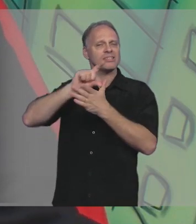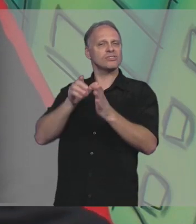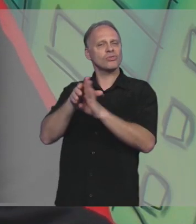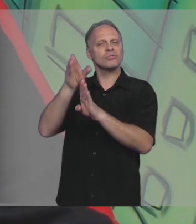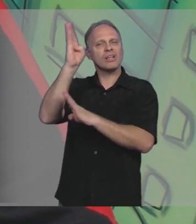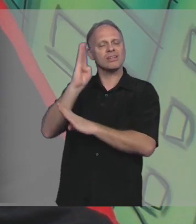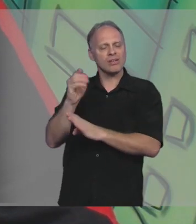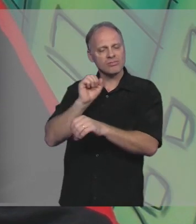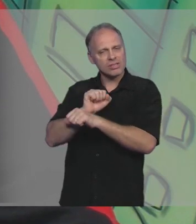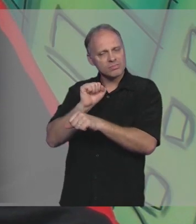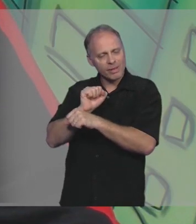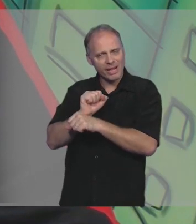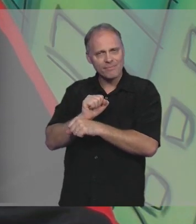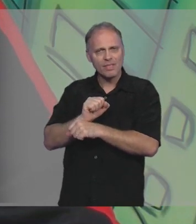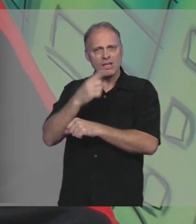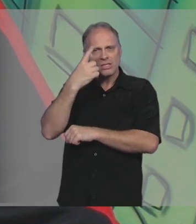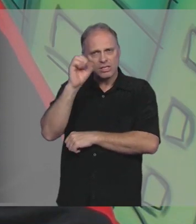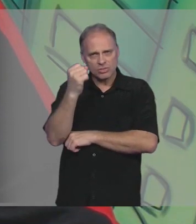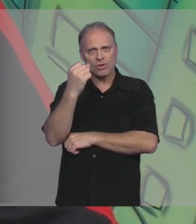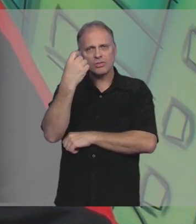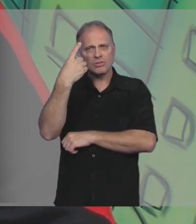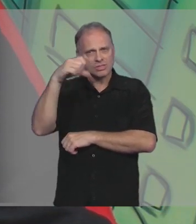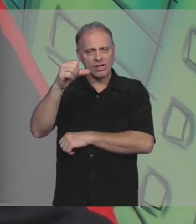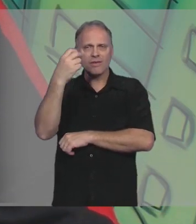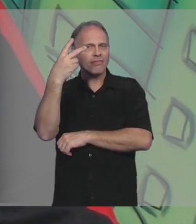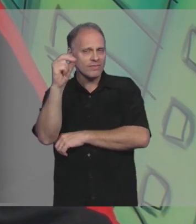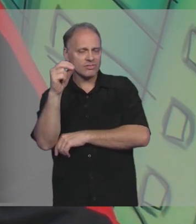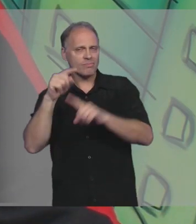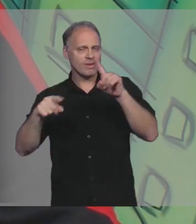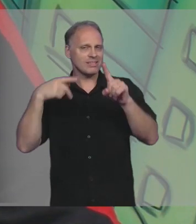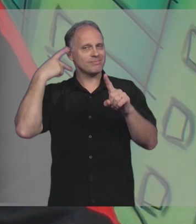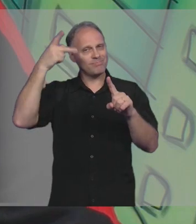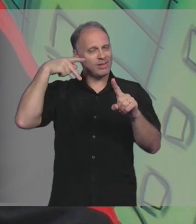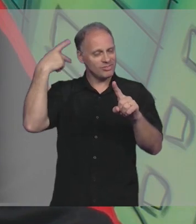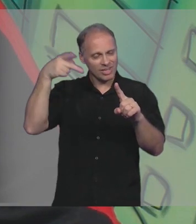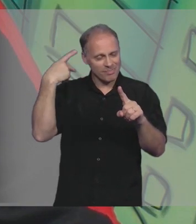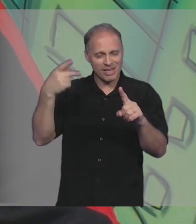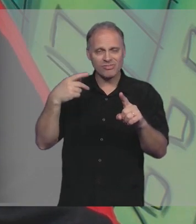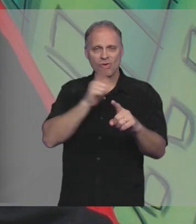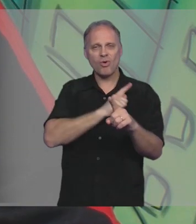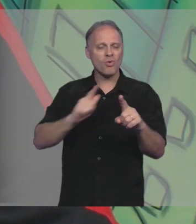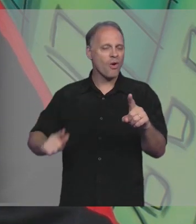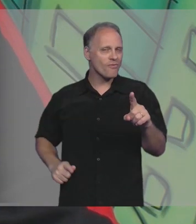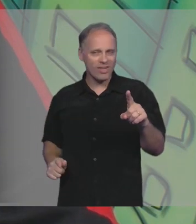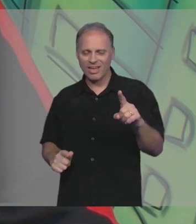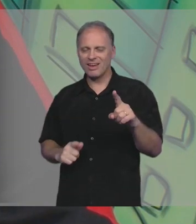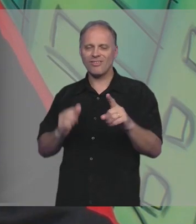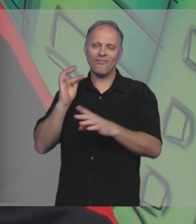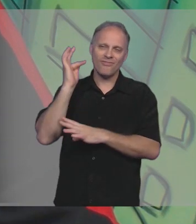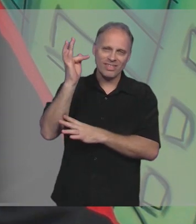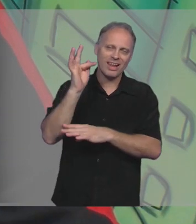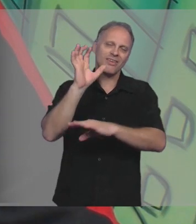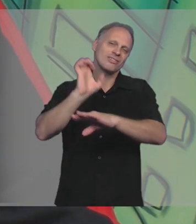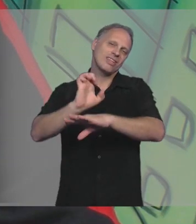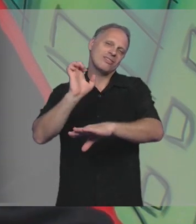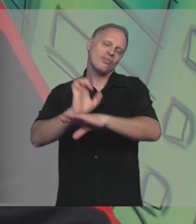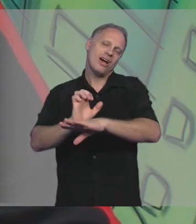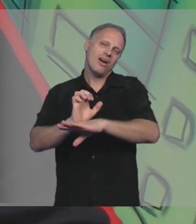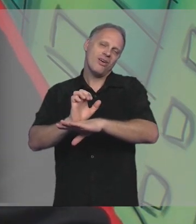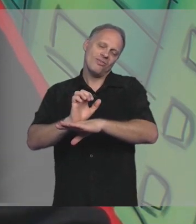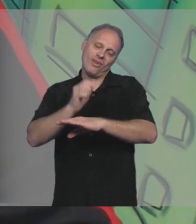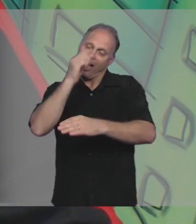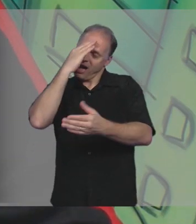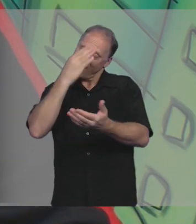Nacional. 2018, 19 e 20, mas politicamente, tá, os governos federal e estadual,